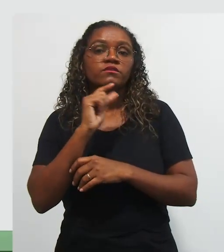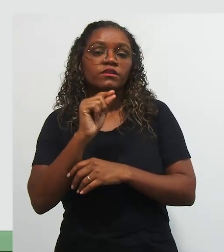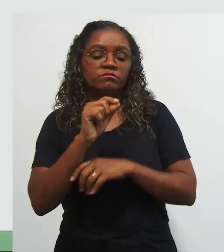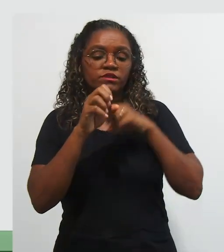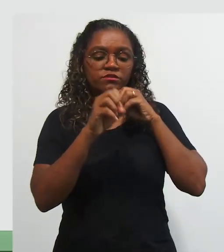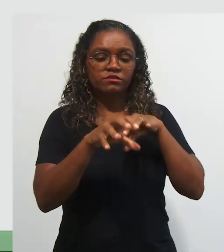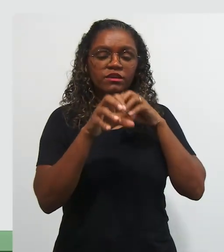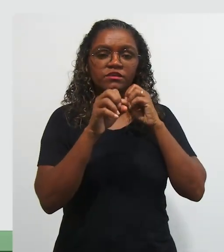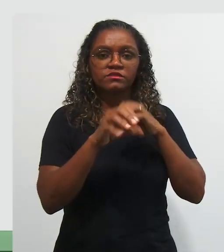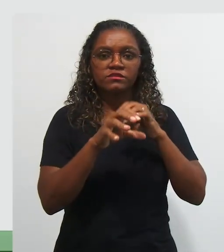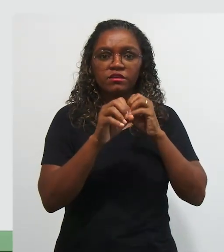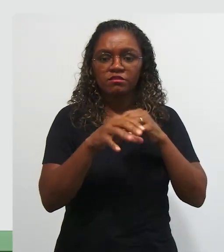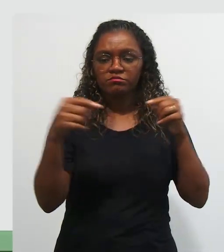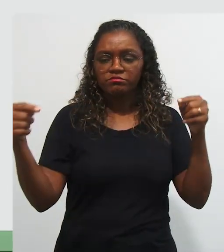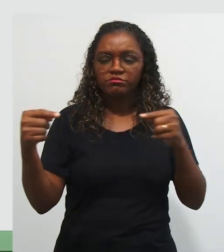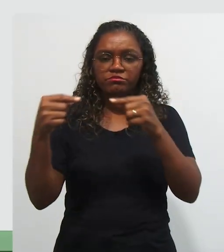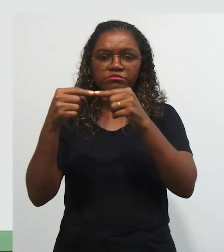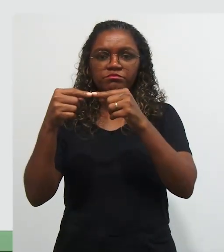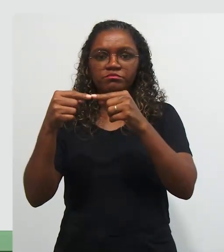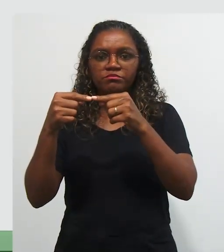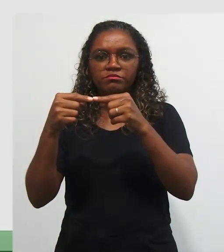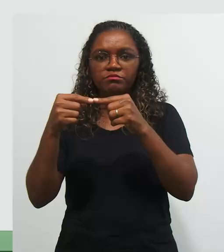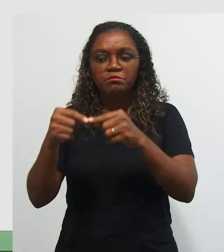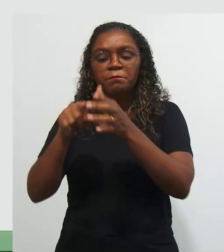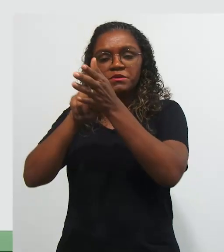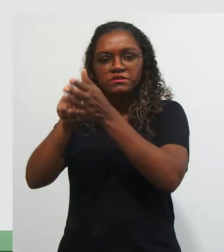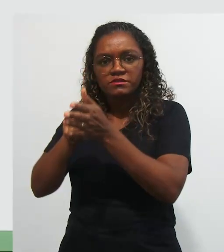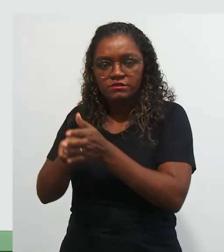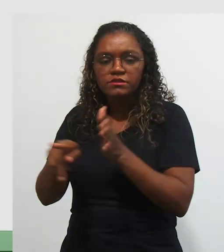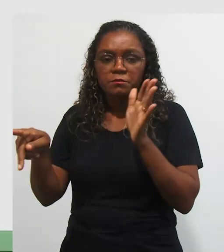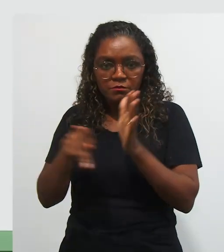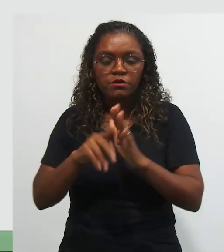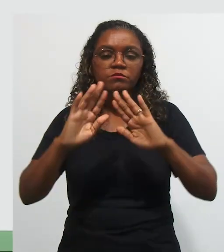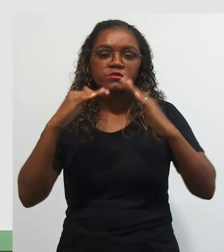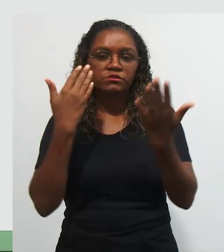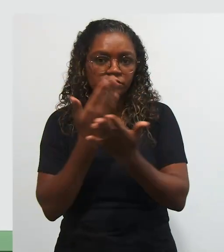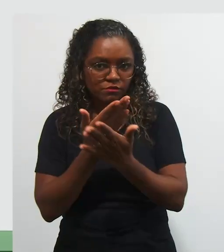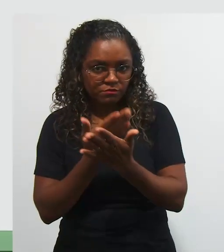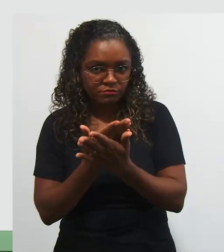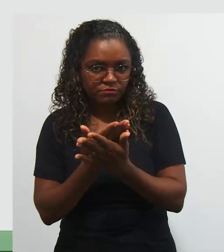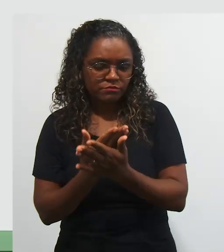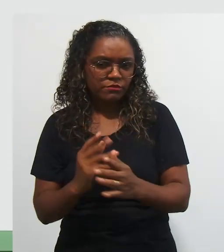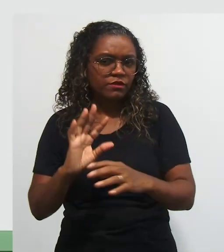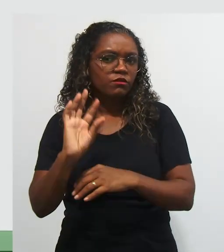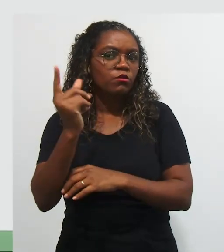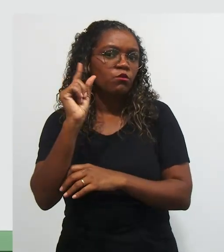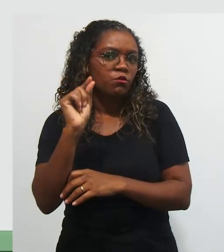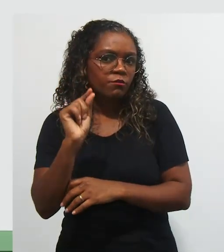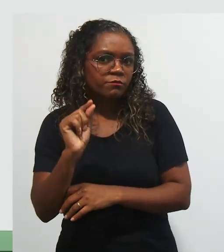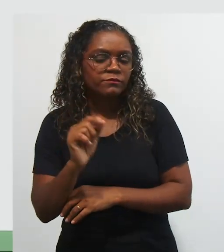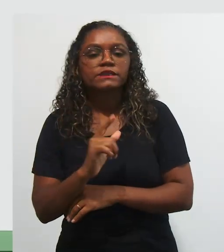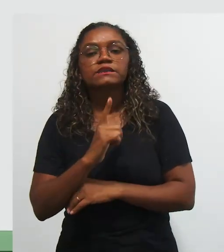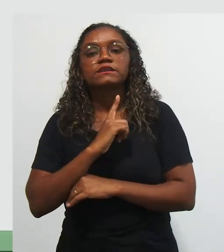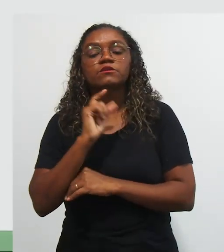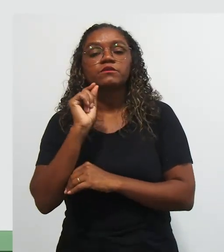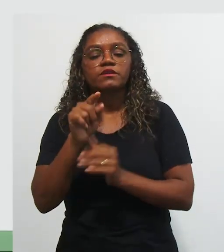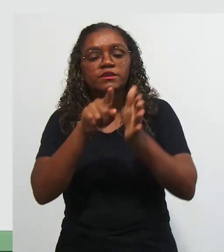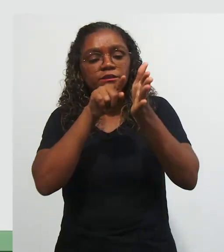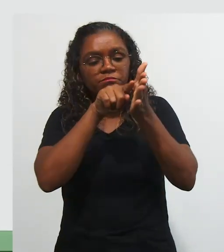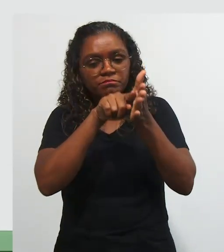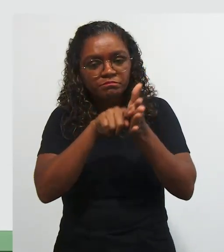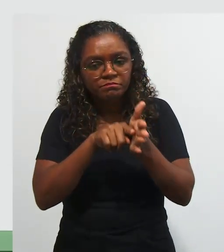pela pesquisa, é a educação tipicamente escolar. O que acontece? Eu tenho que ter um